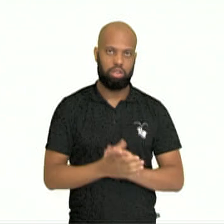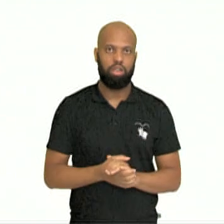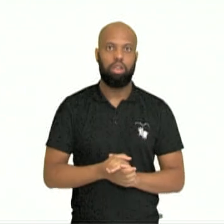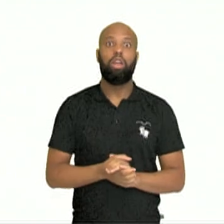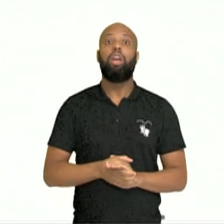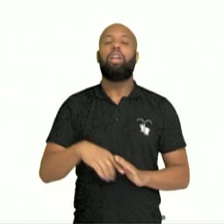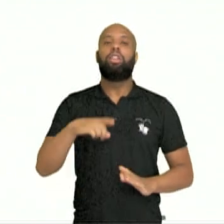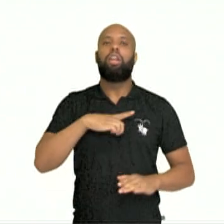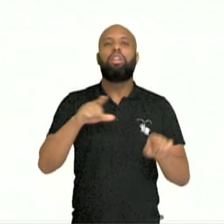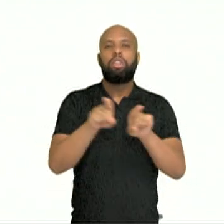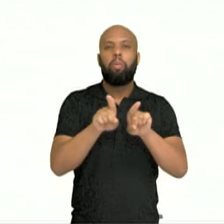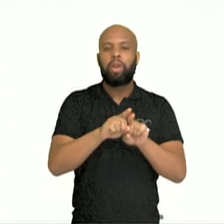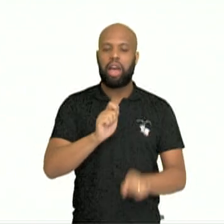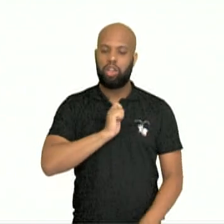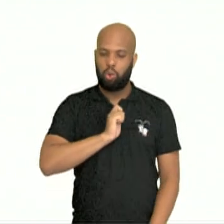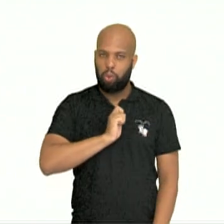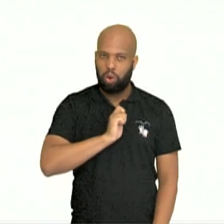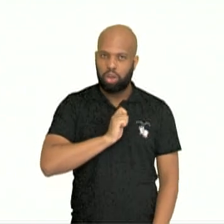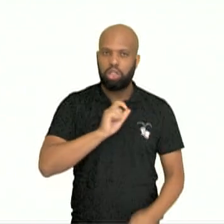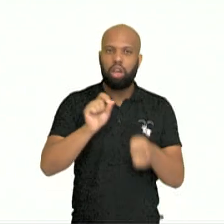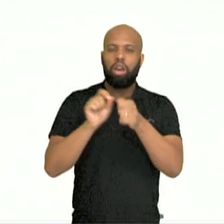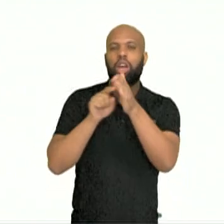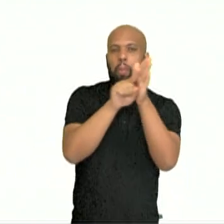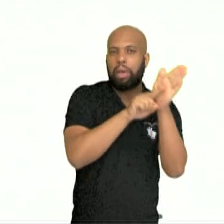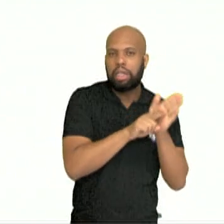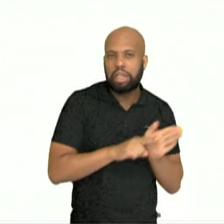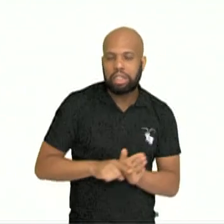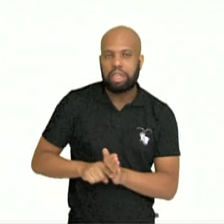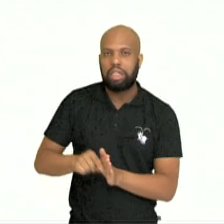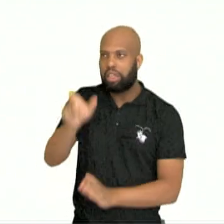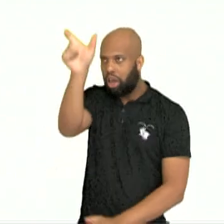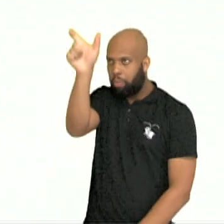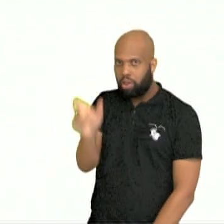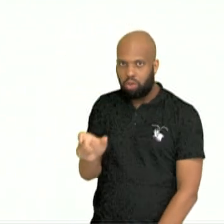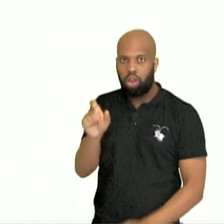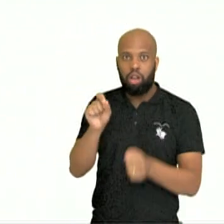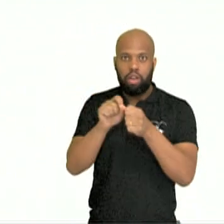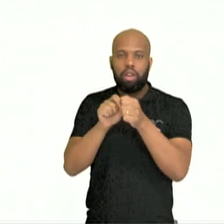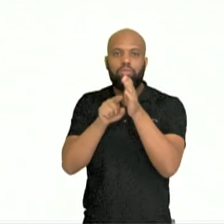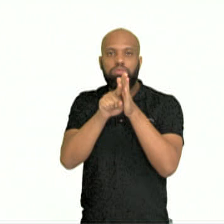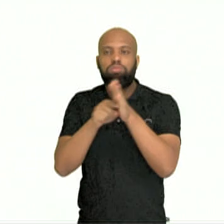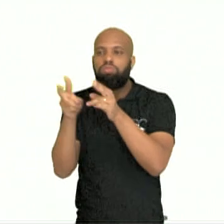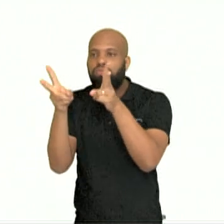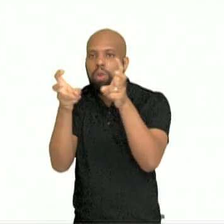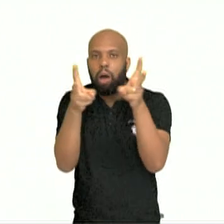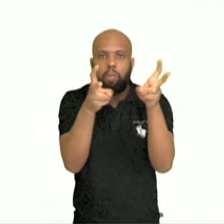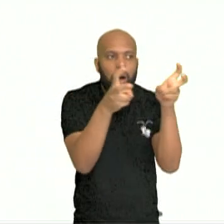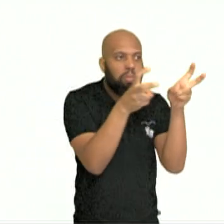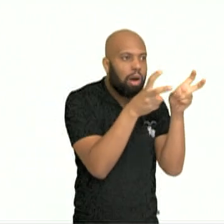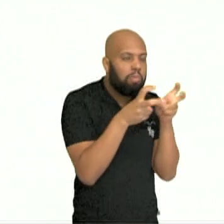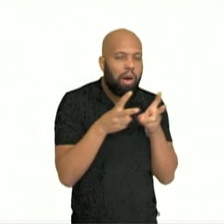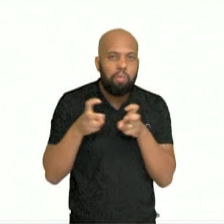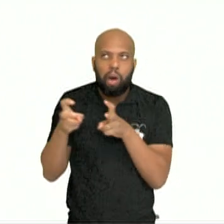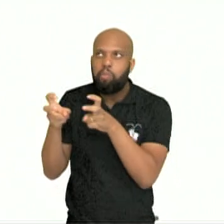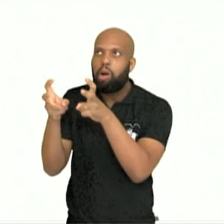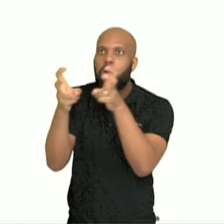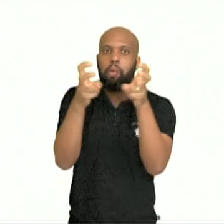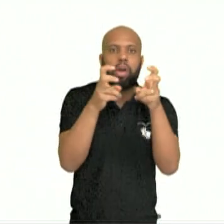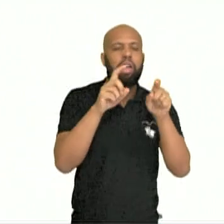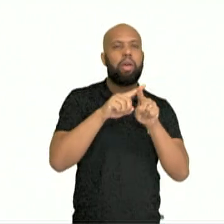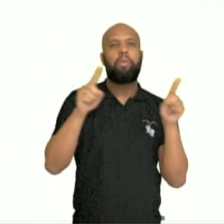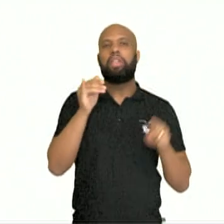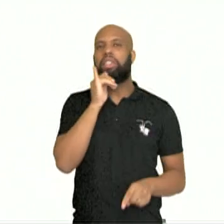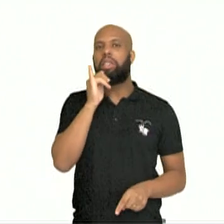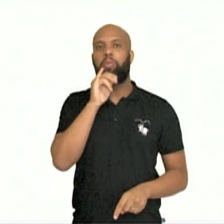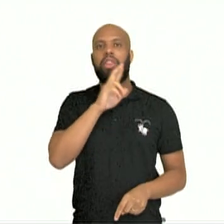antropologia funcionalista, quando ele fazia as pesquisas de campo, ele era um pesquisador observante da questão. Ele observava. Ele não era